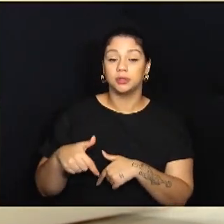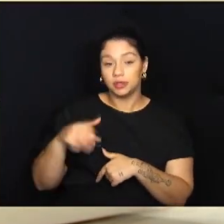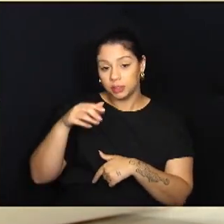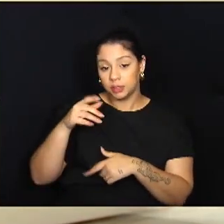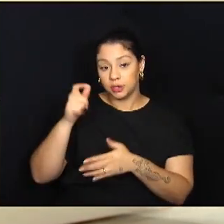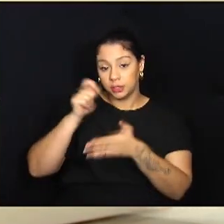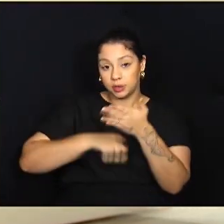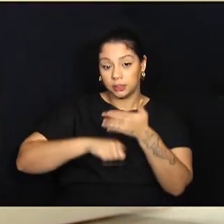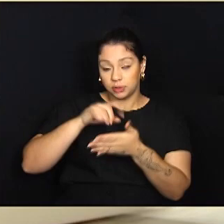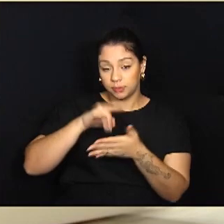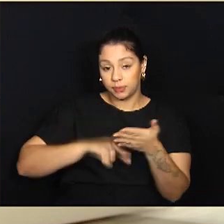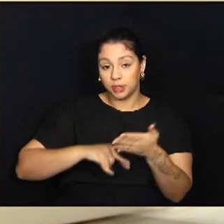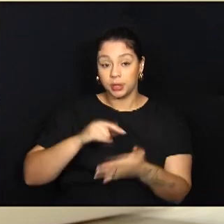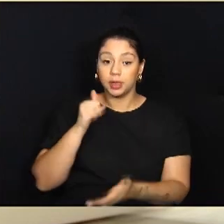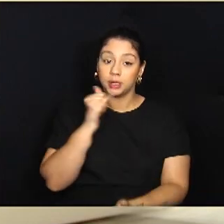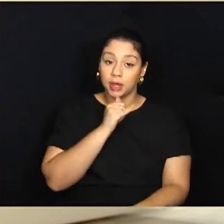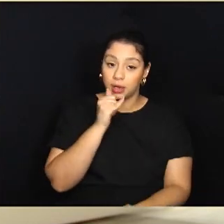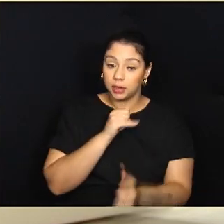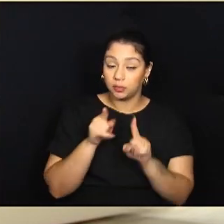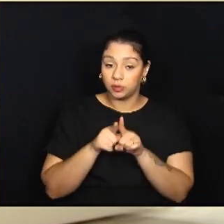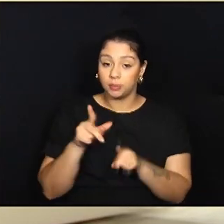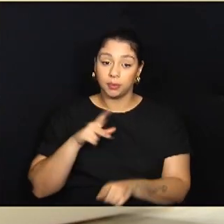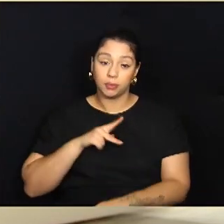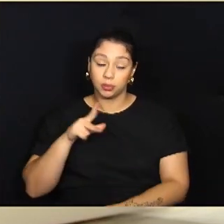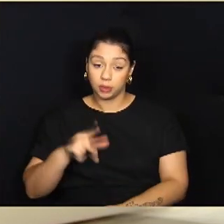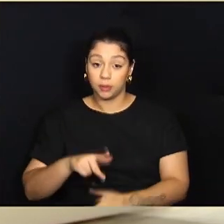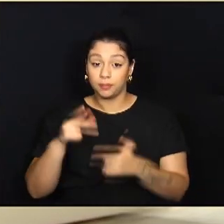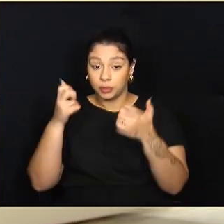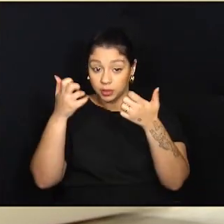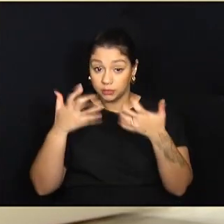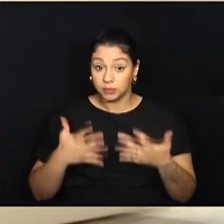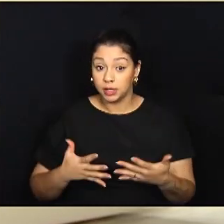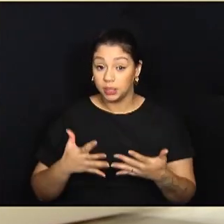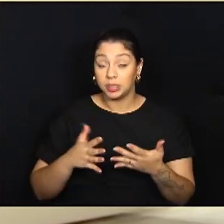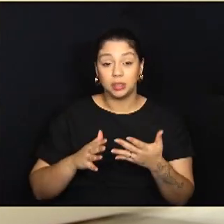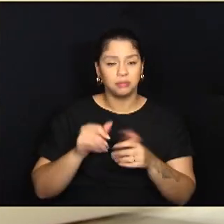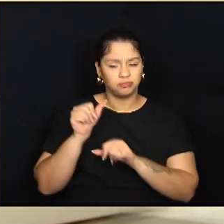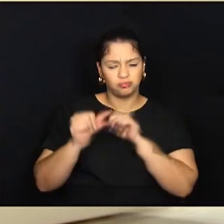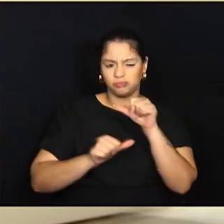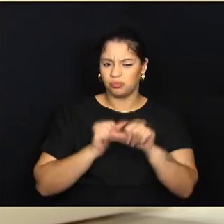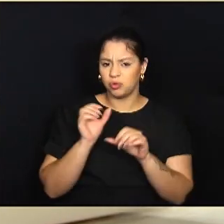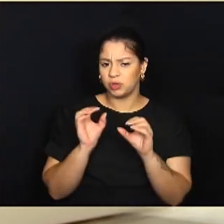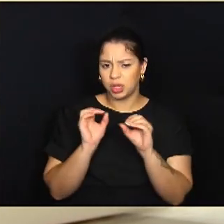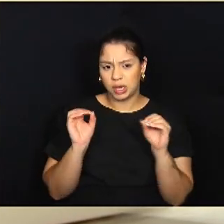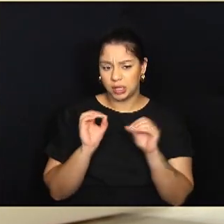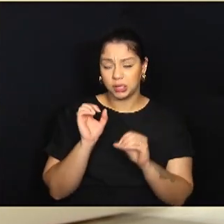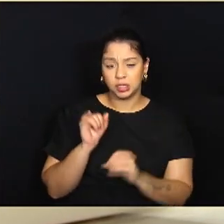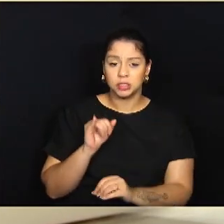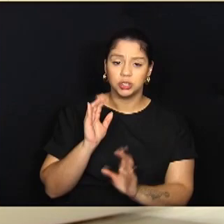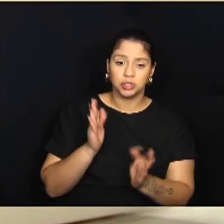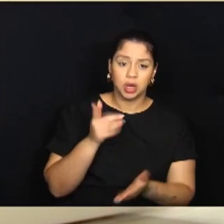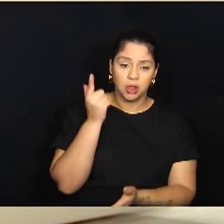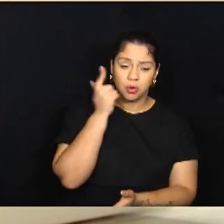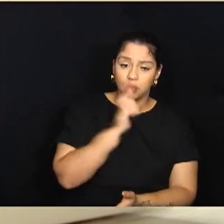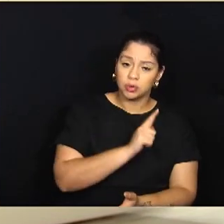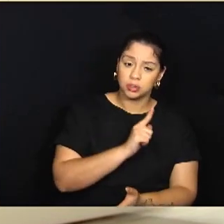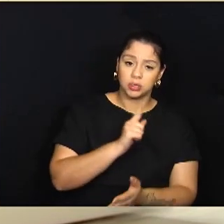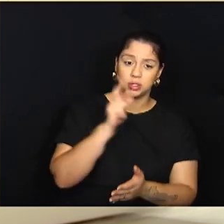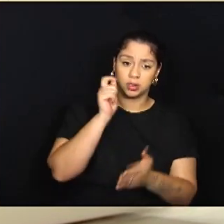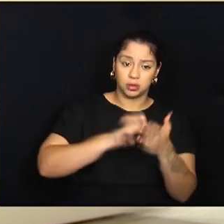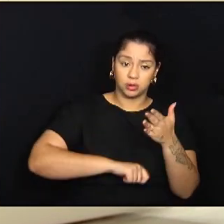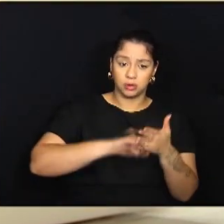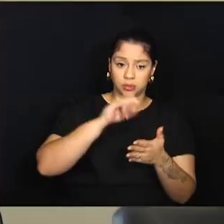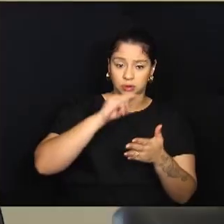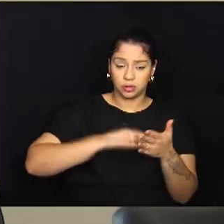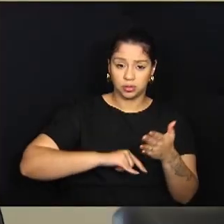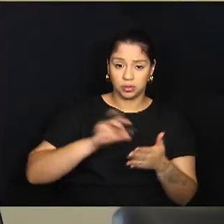e portuguesa. Ela explica que, por enquanto, nada muda para quem já conseguiu obter a cidadania ou está